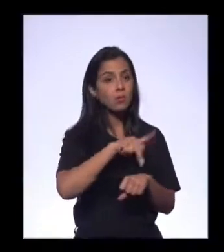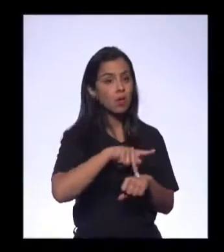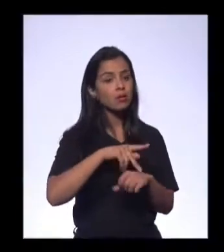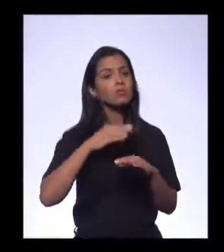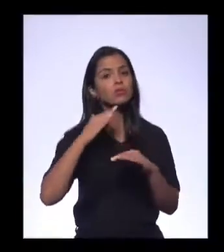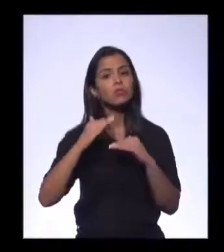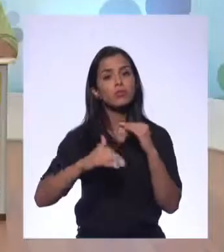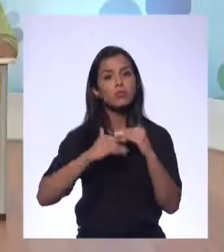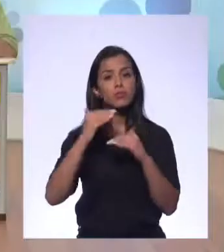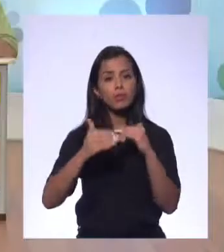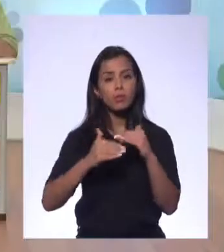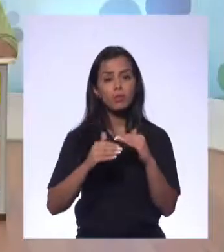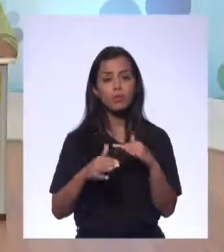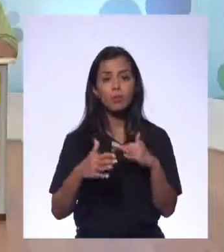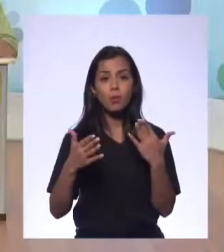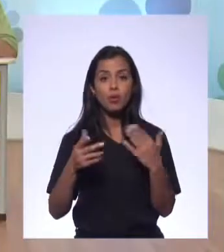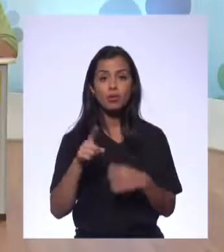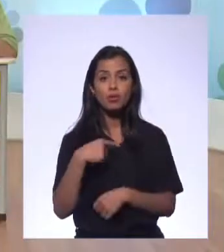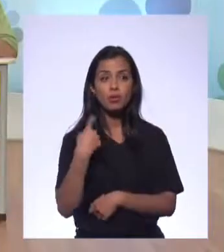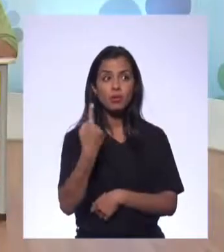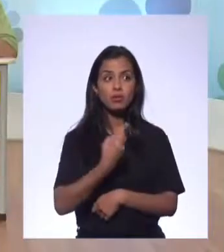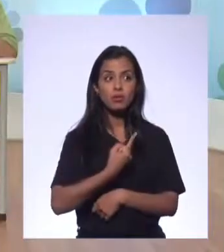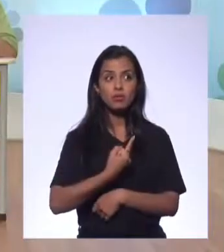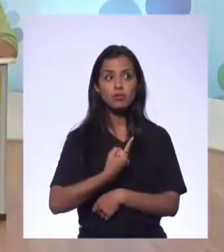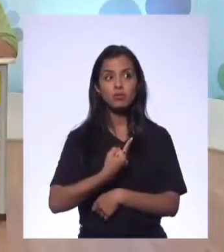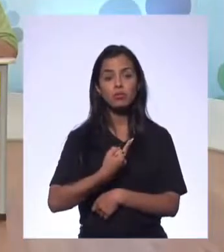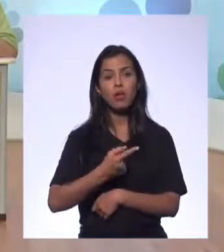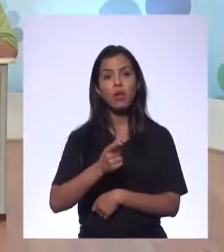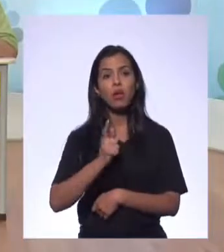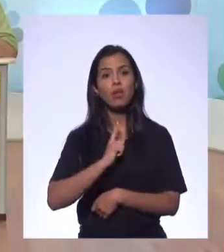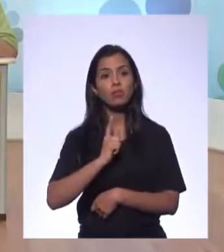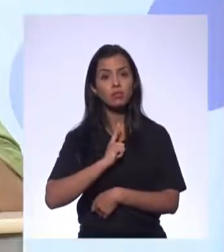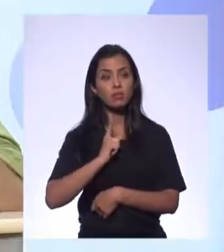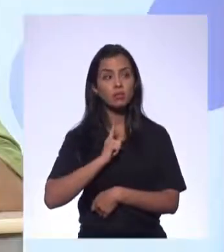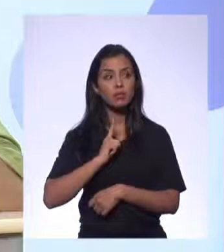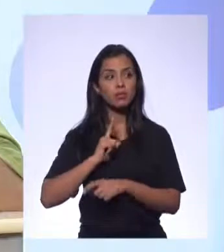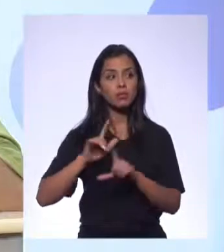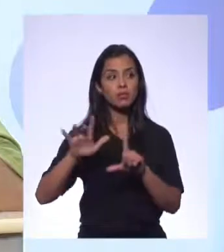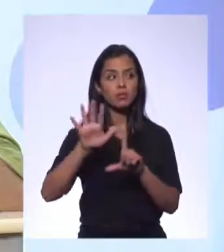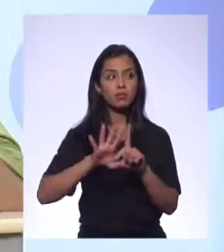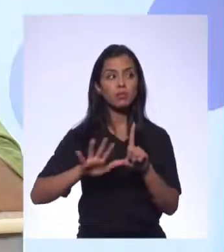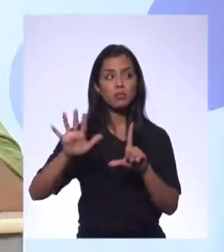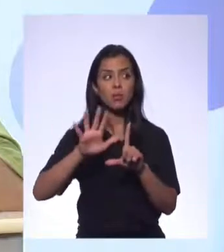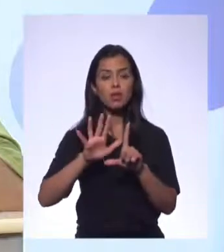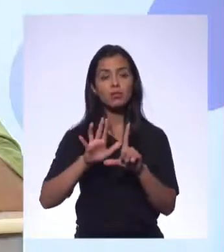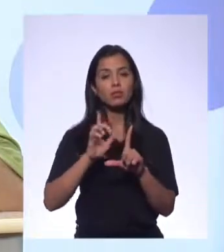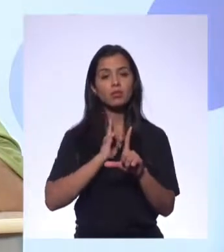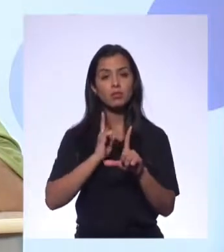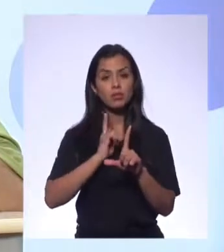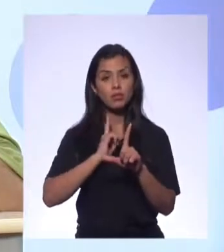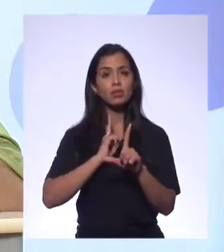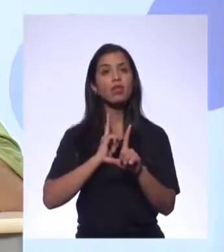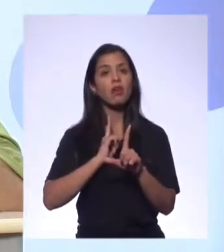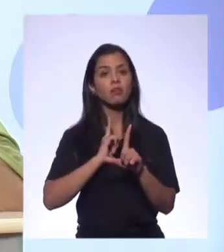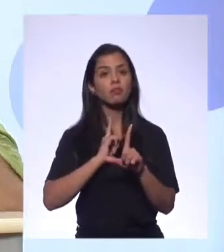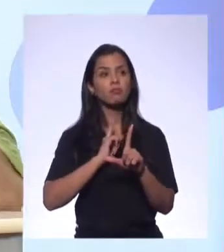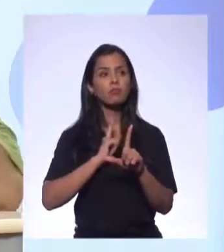E quando a gente olha essas imagens e a gente não sabe nem dizer quem é quem ali, fica essa questão, né?